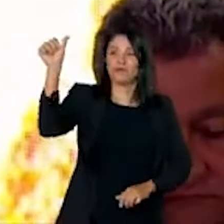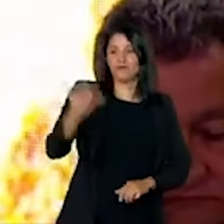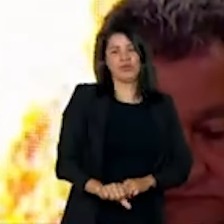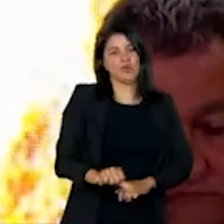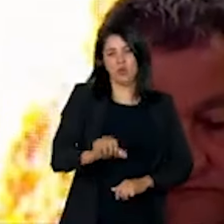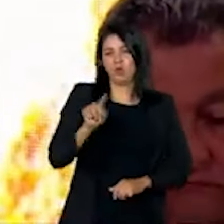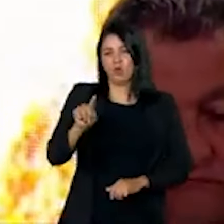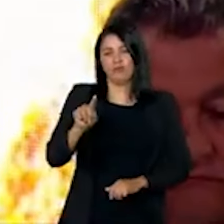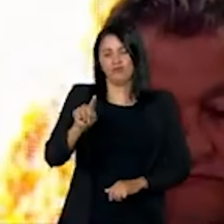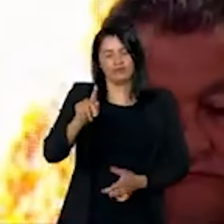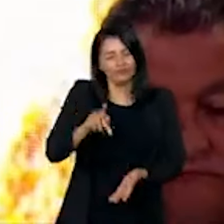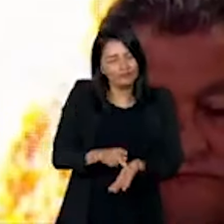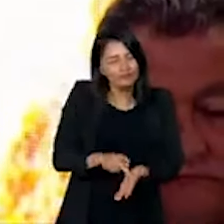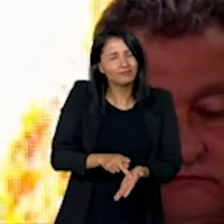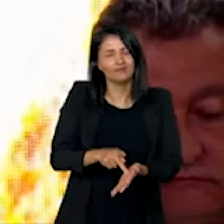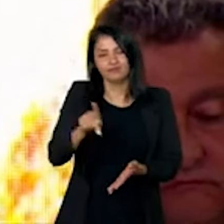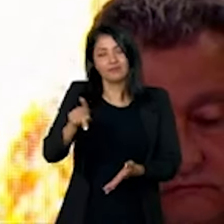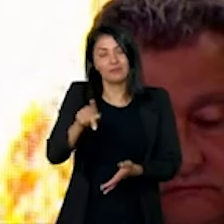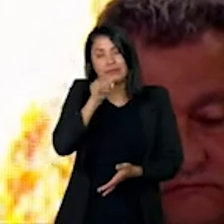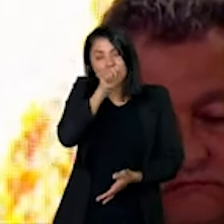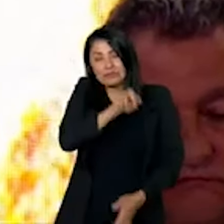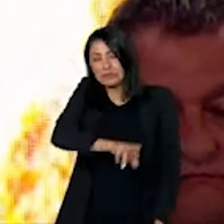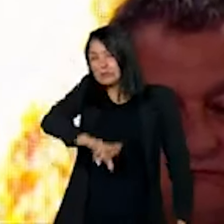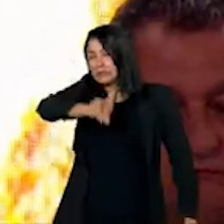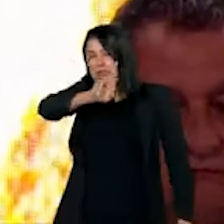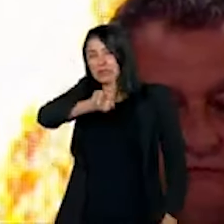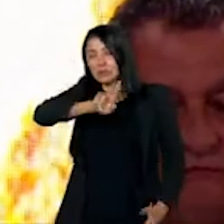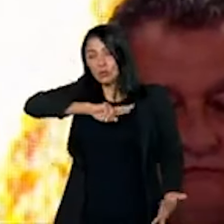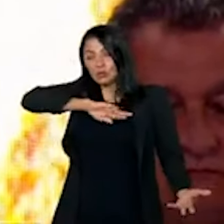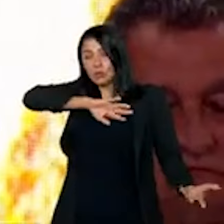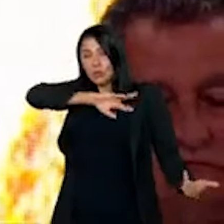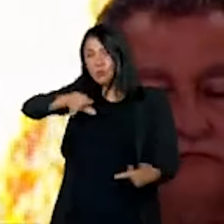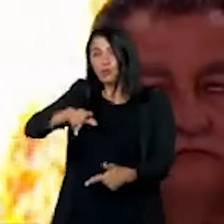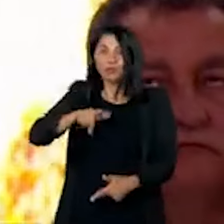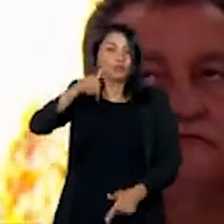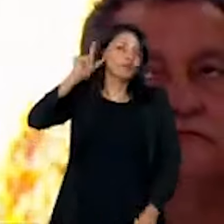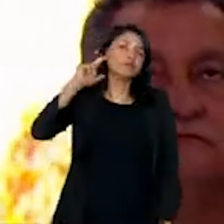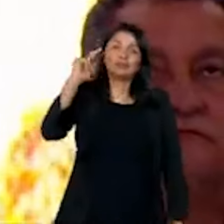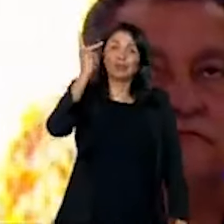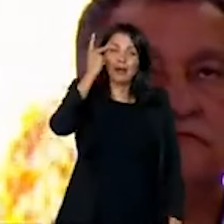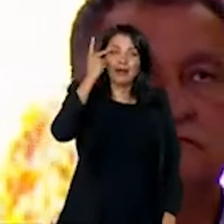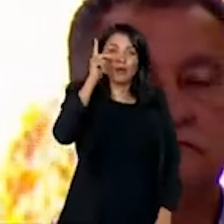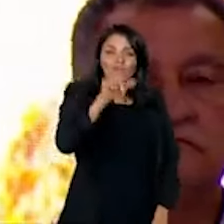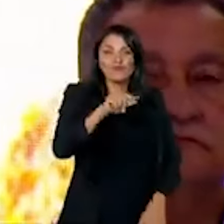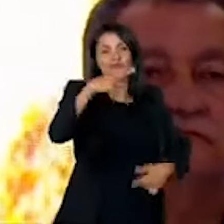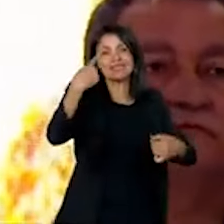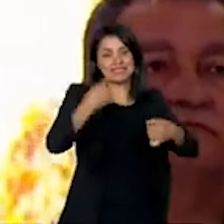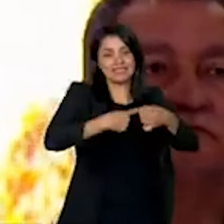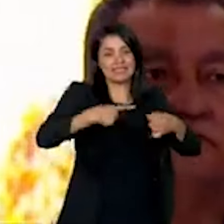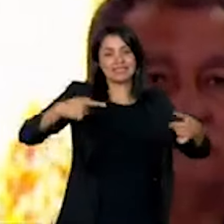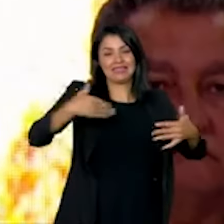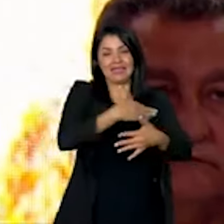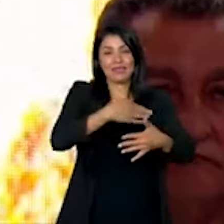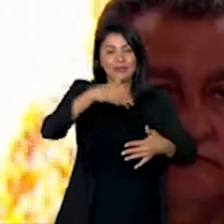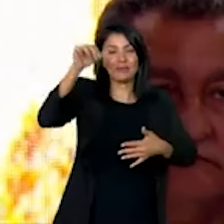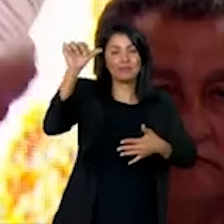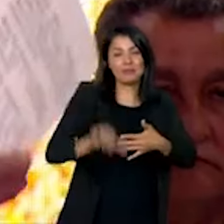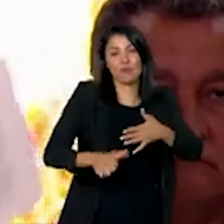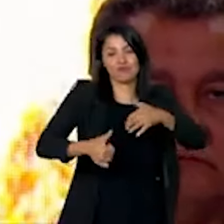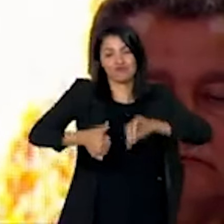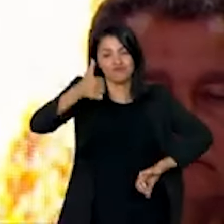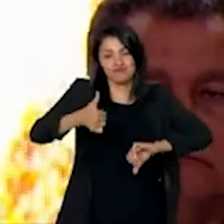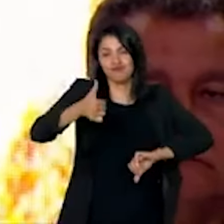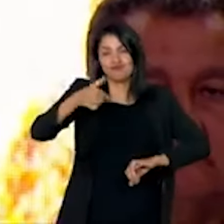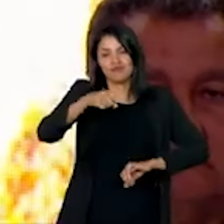o pior, na verdade, ar do mundo. São Paulo ontem foi eleita a cidade com a pior qualidade de ar